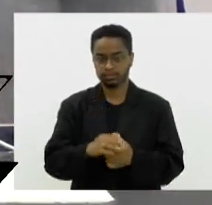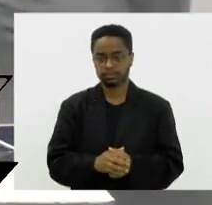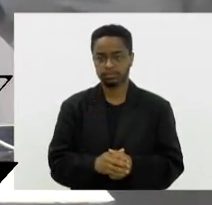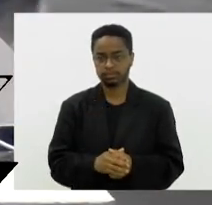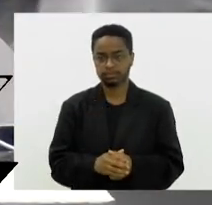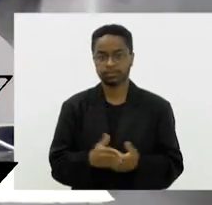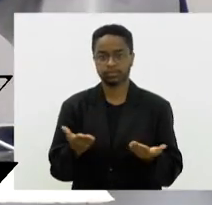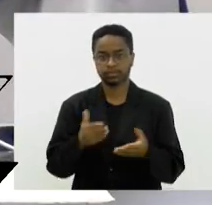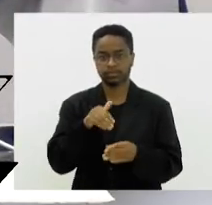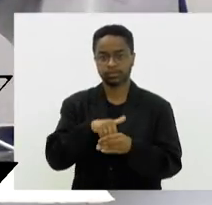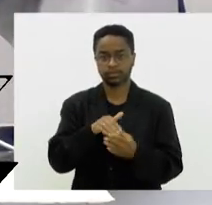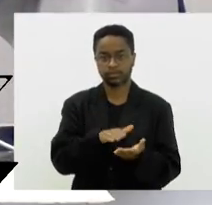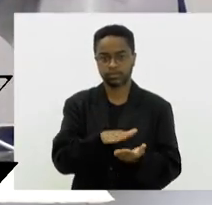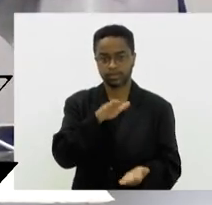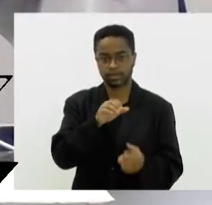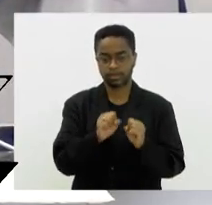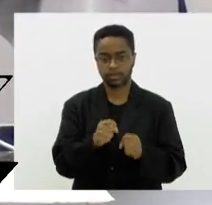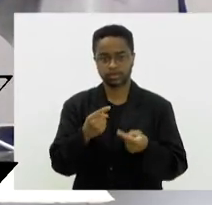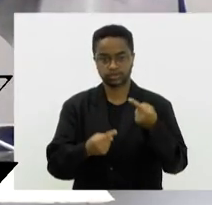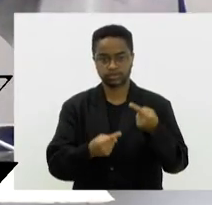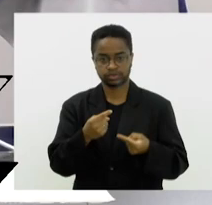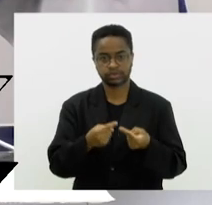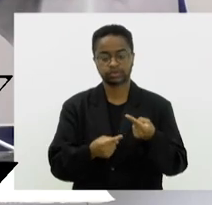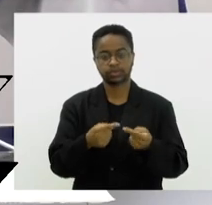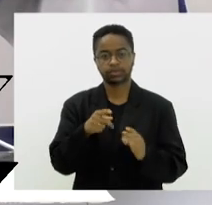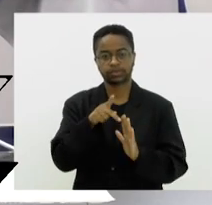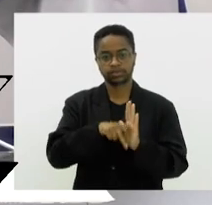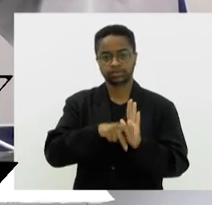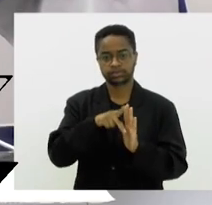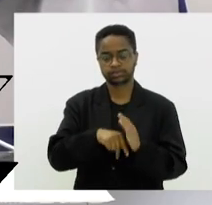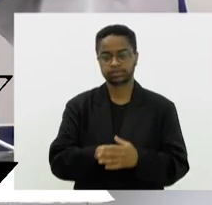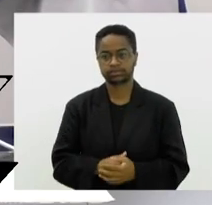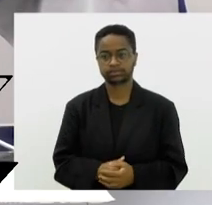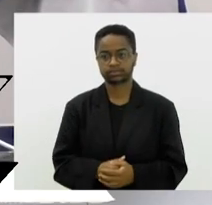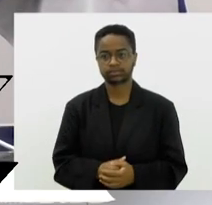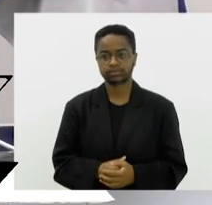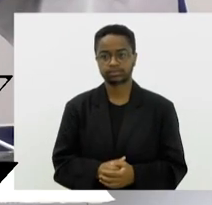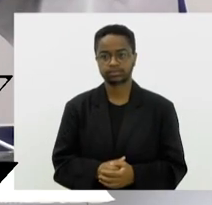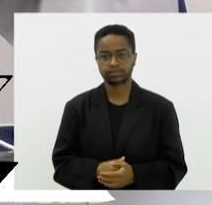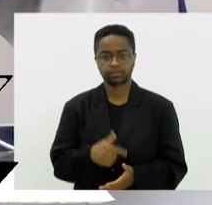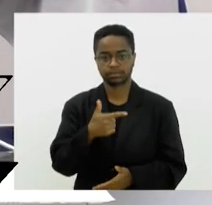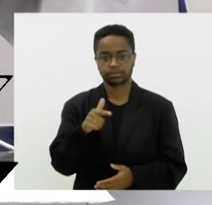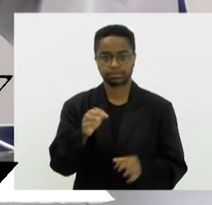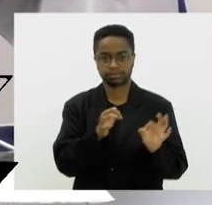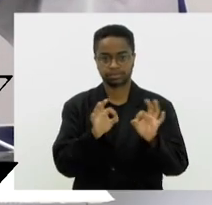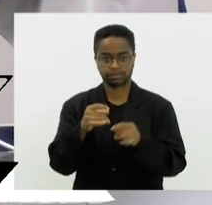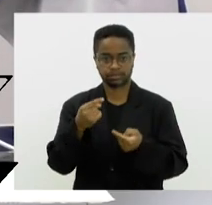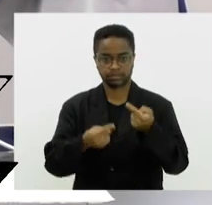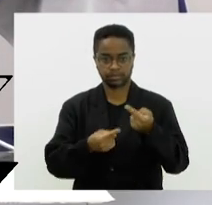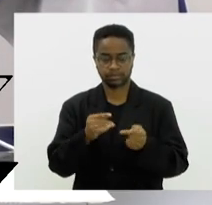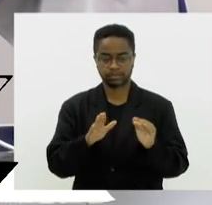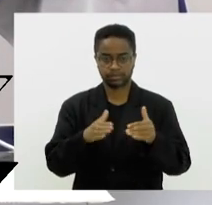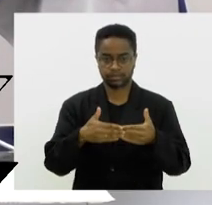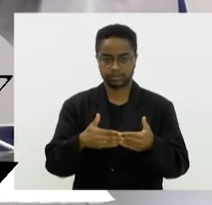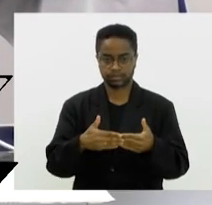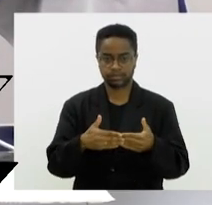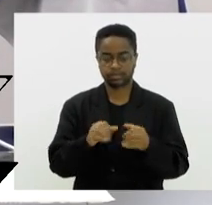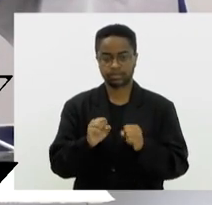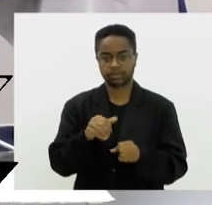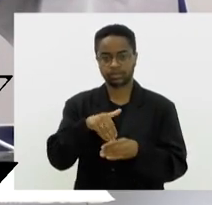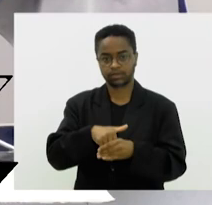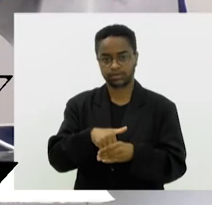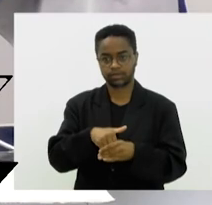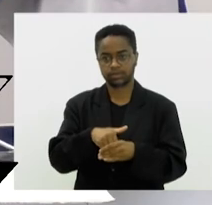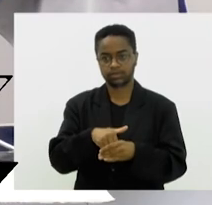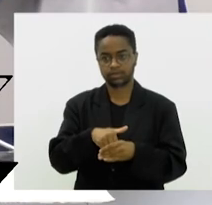vamos votar em bloco. Em discussão, os projetos citados. Não havendo quem queira discutir, encerrada a discussão, em